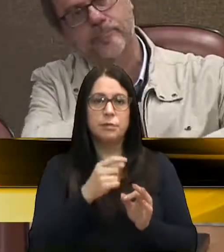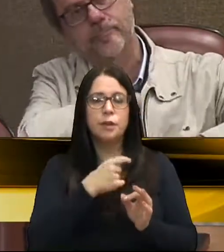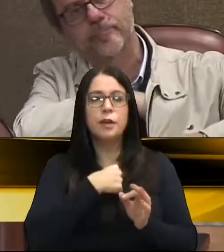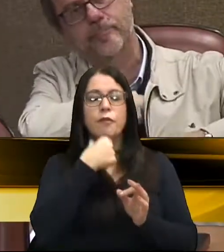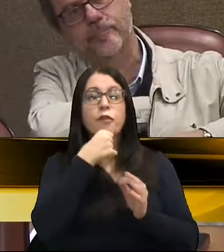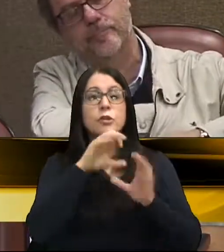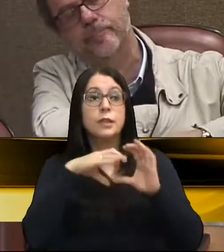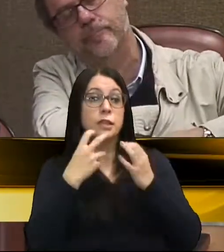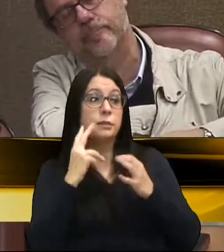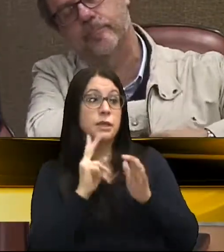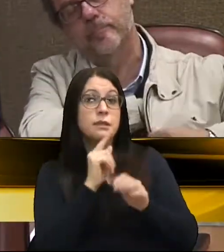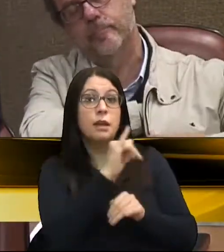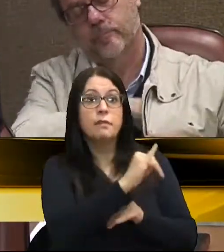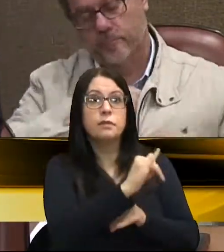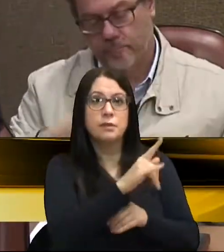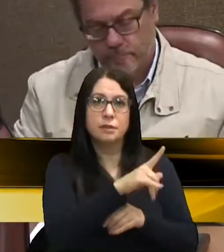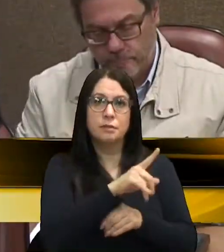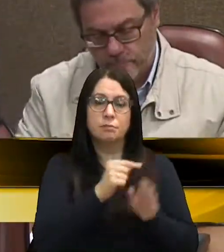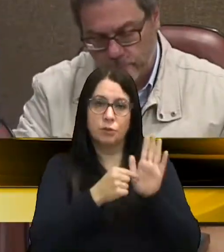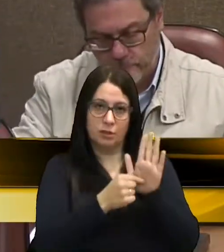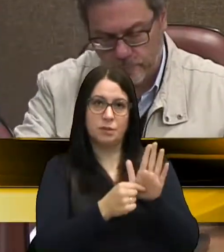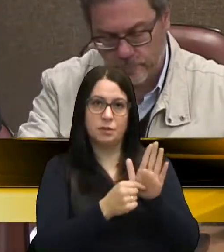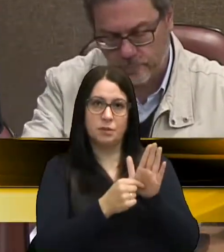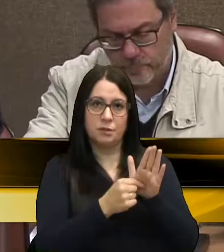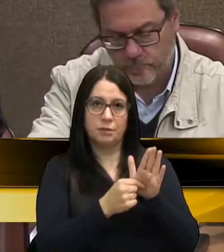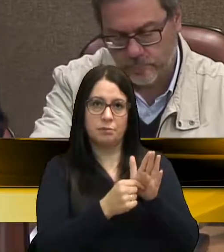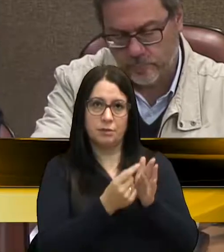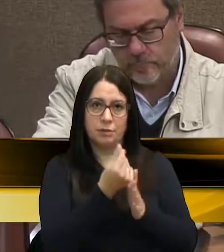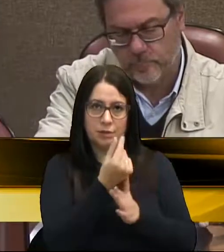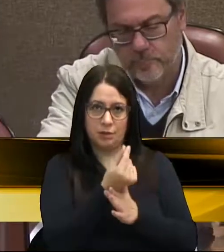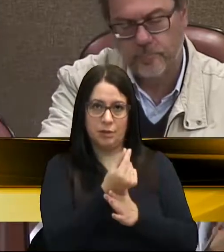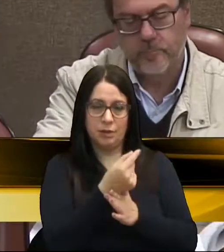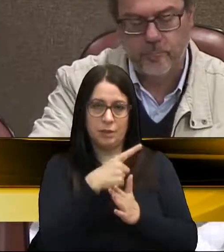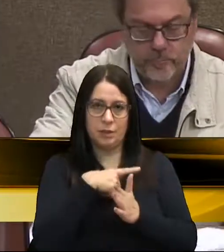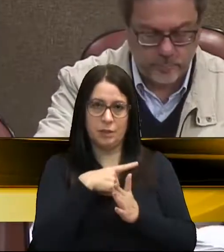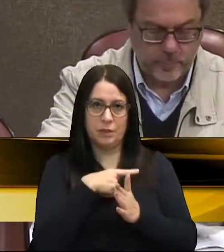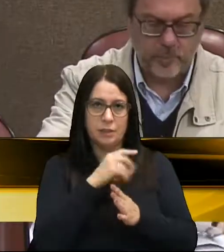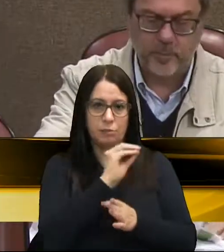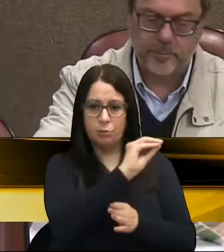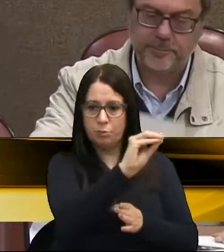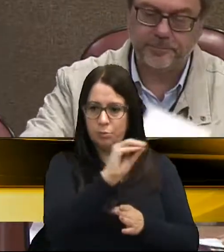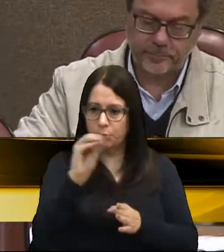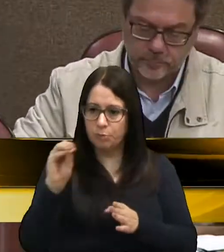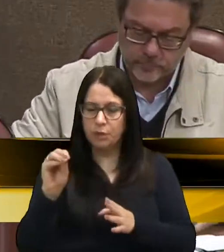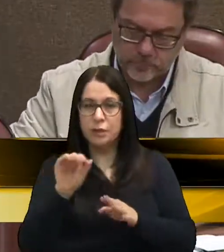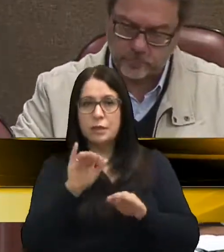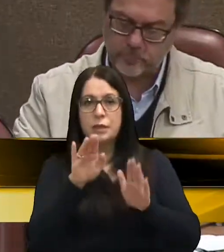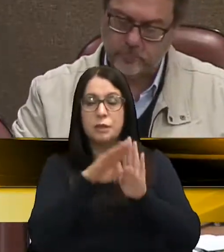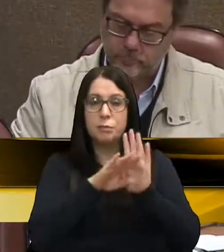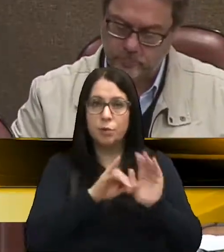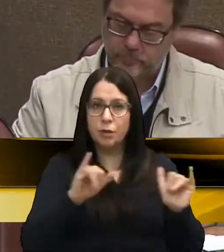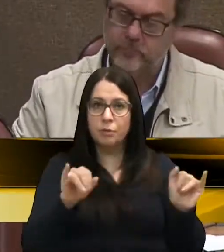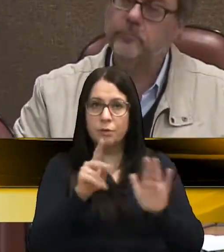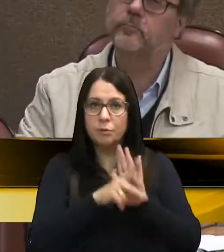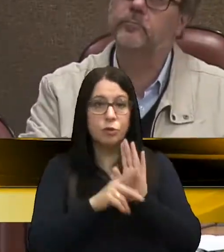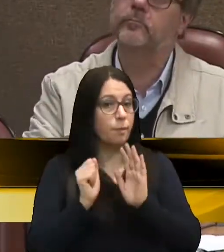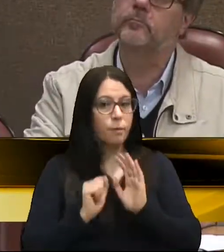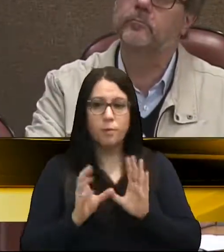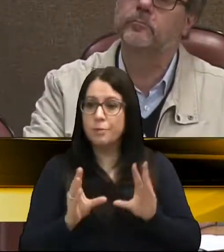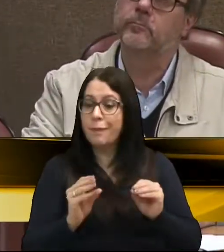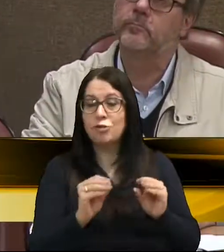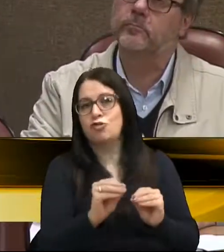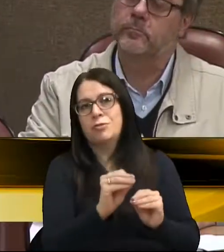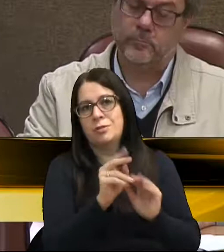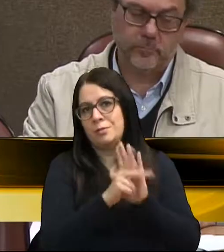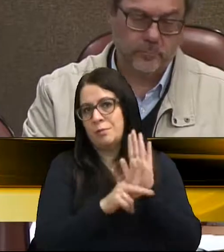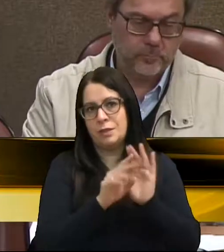que está sendo sinalizando para que esses valores sejam revertidos em programas e projetos, porque nós não podemos mexer em